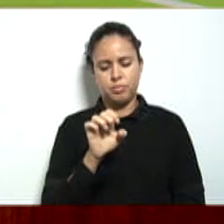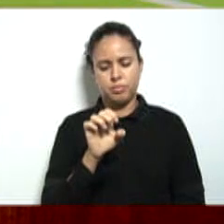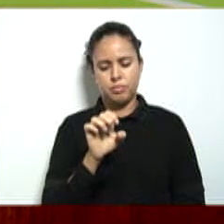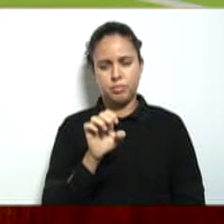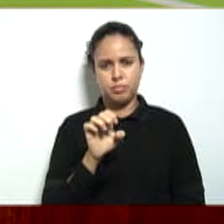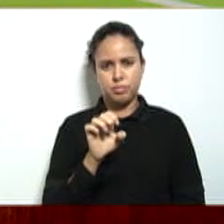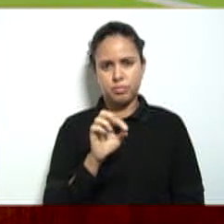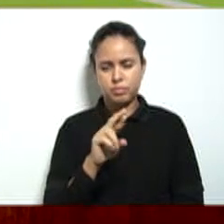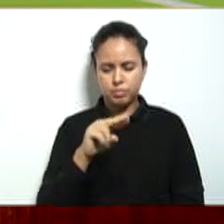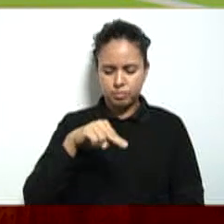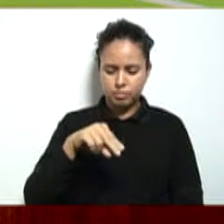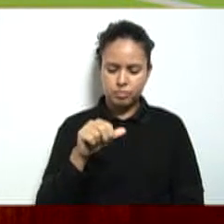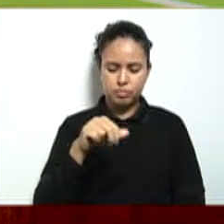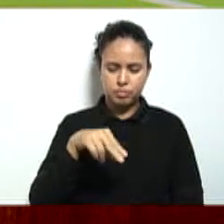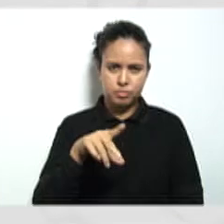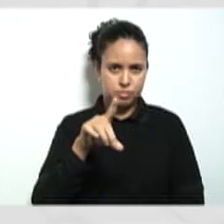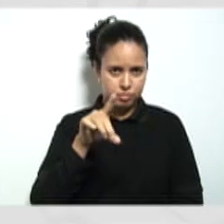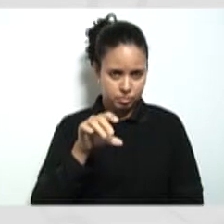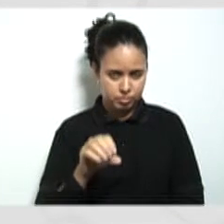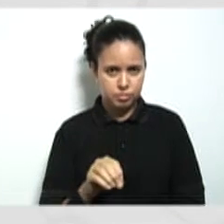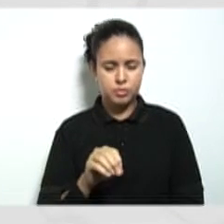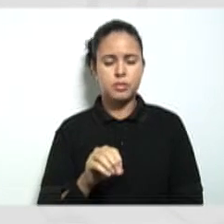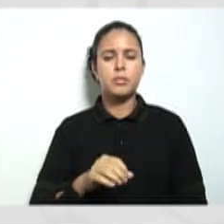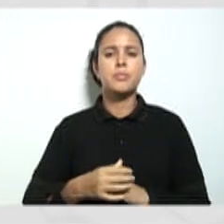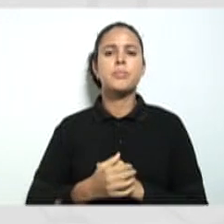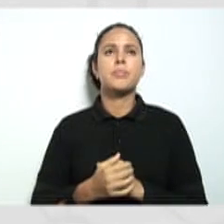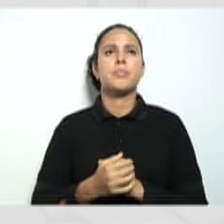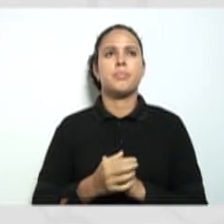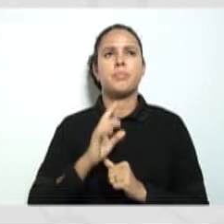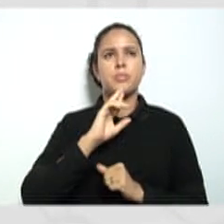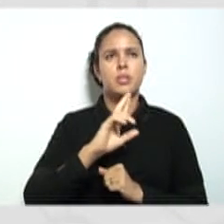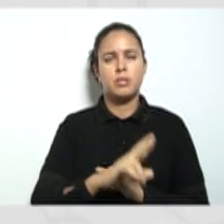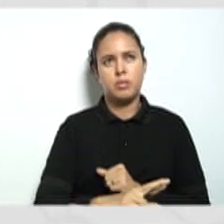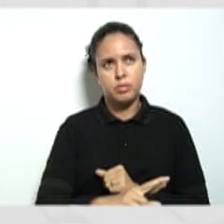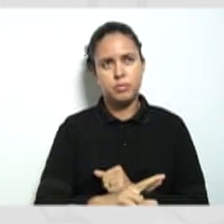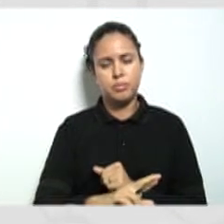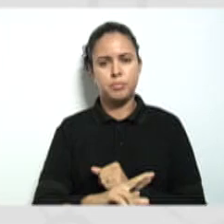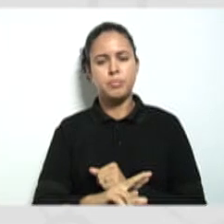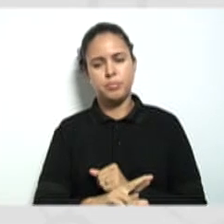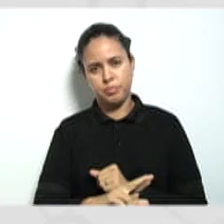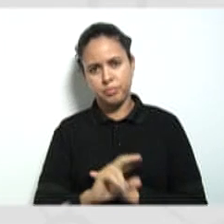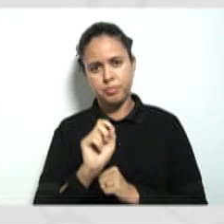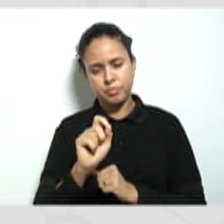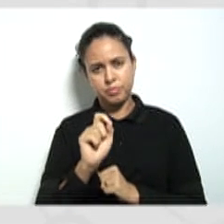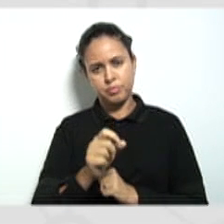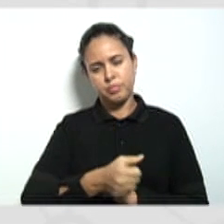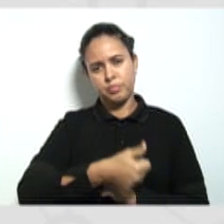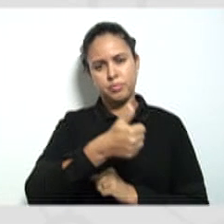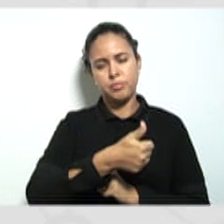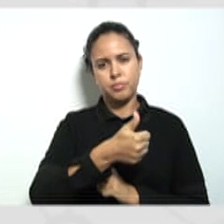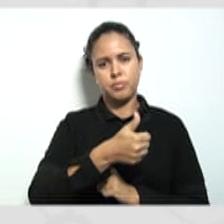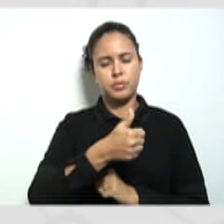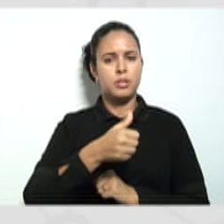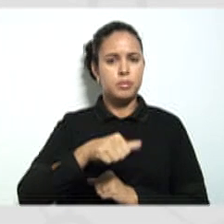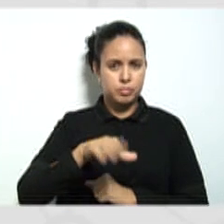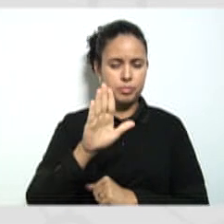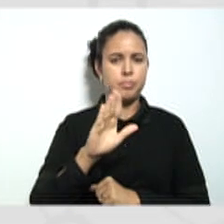conosco. A resposta número 1, nós temos algumas características, né? Então, entre elas, as mais